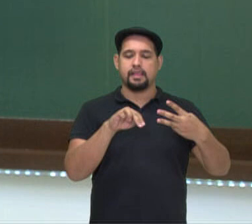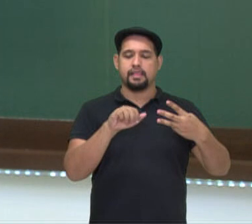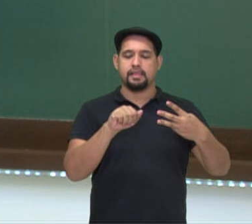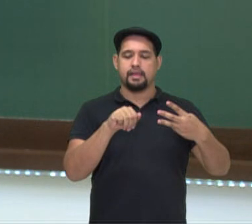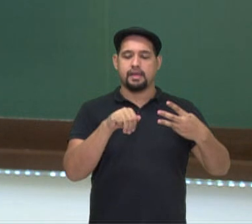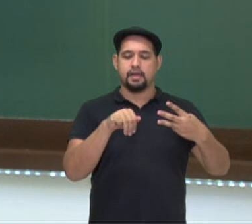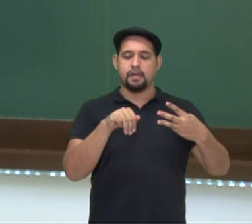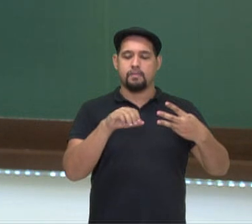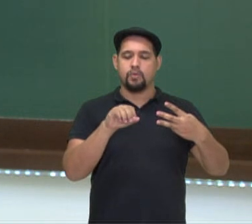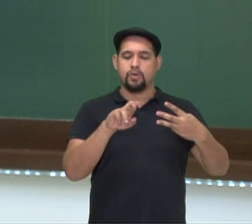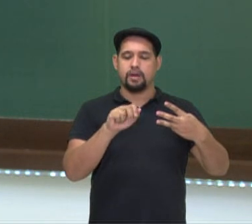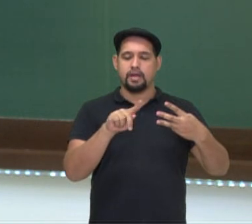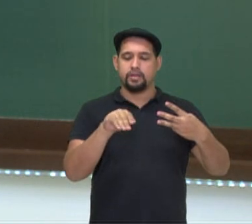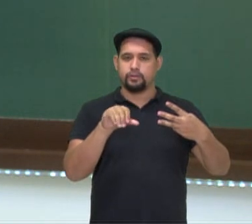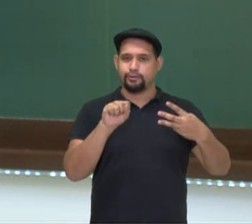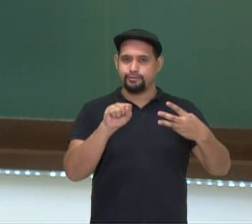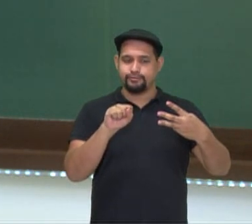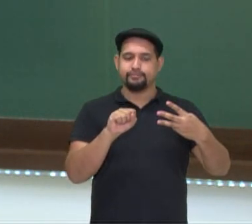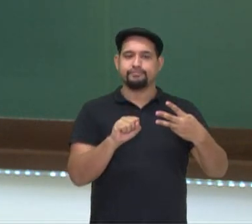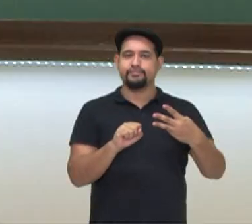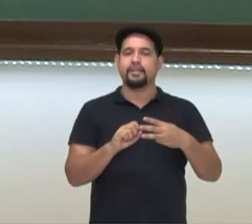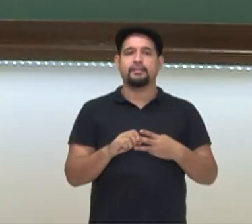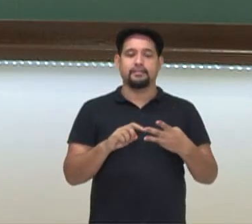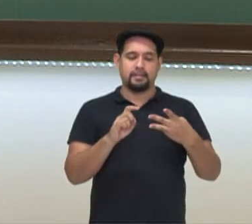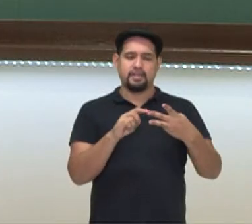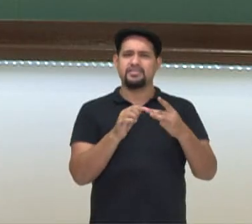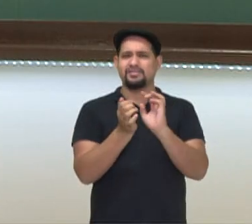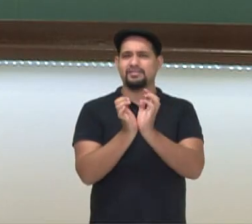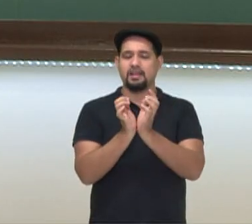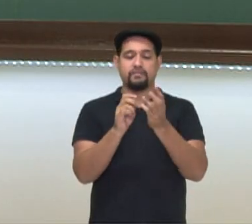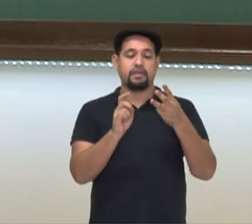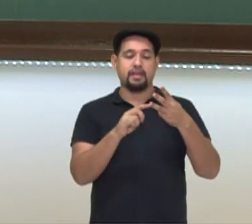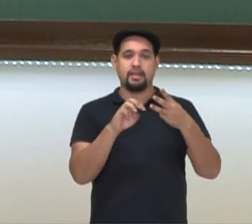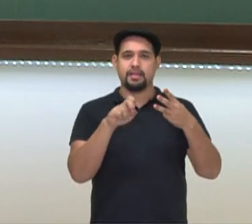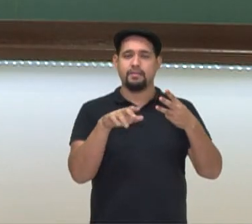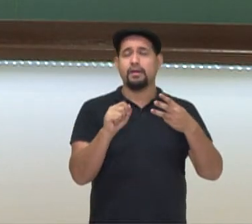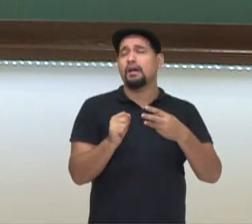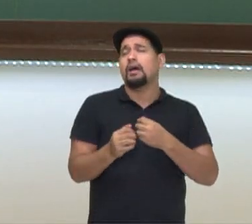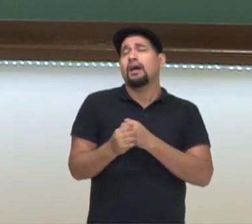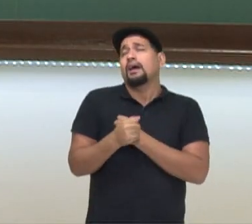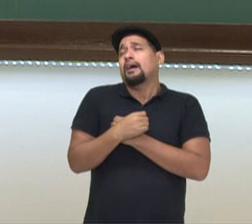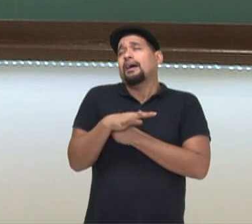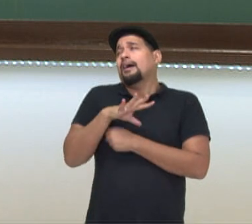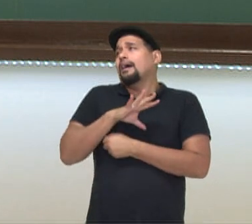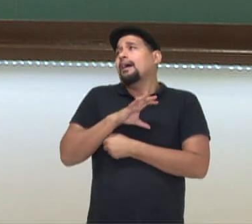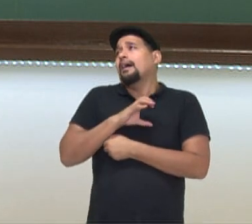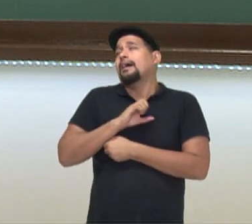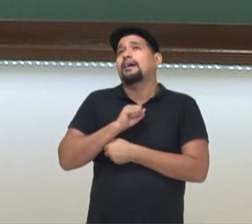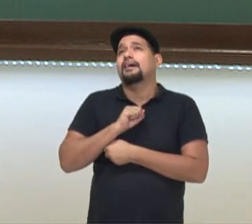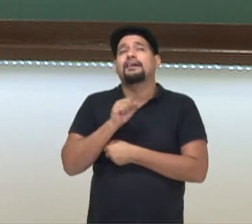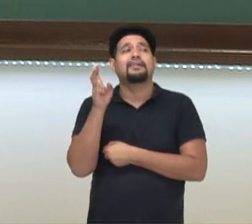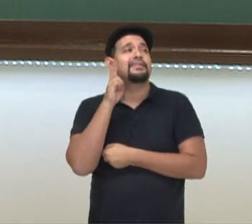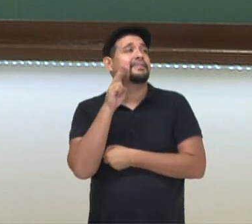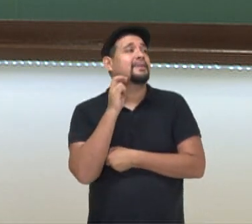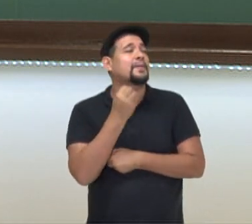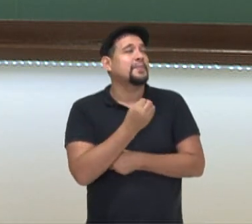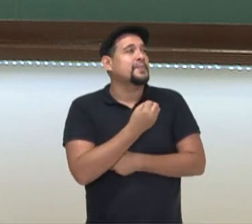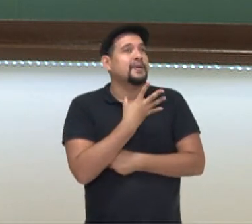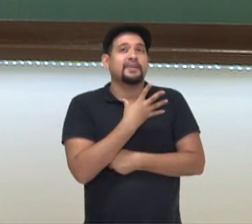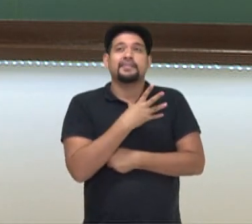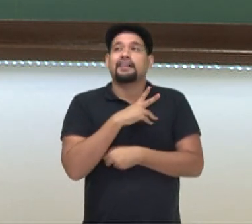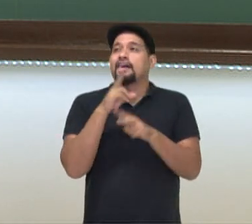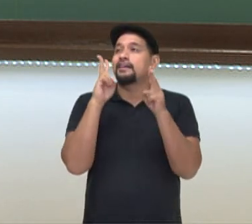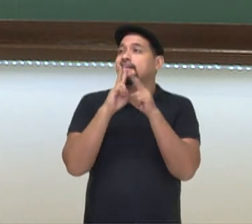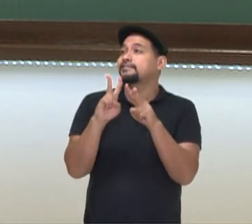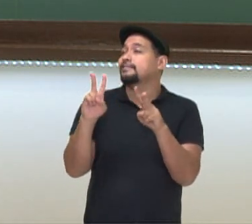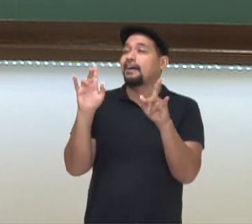enamorados. Enamorados, o nome já diz tudo, né? Ai, vive para amar, né? Só vê as coisas boas da vida, tem esse olhar